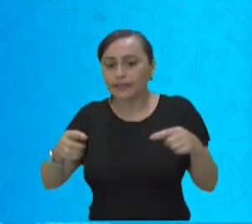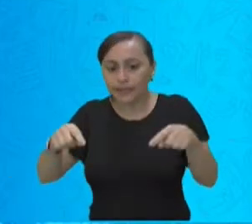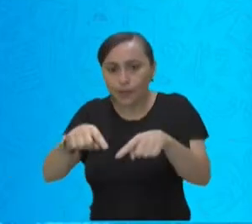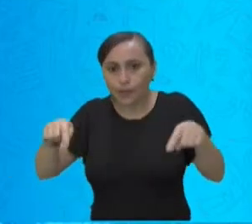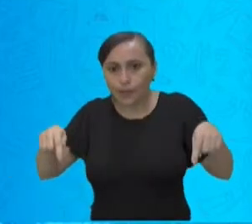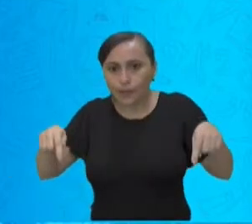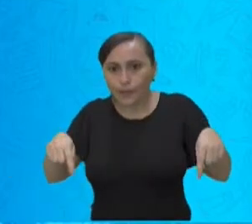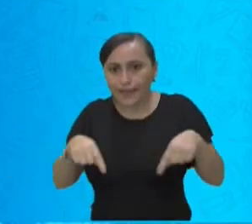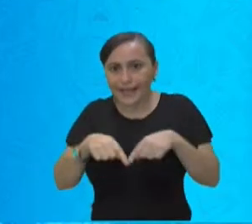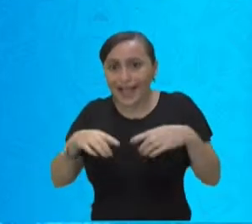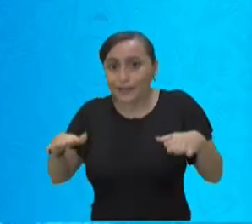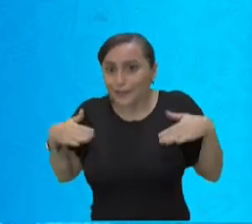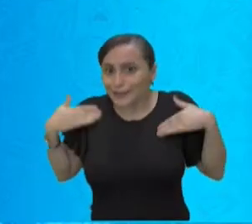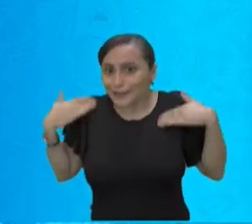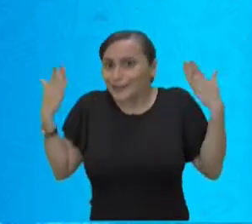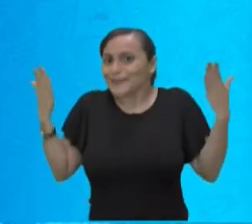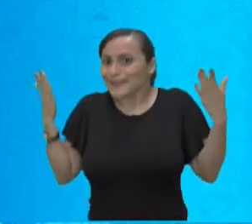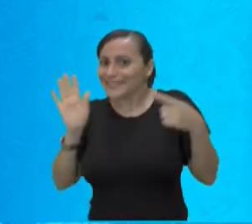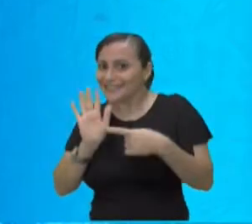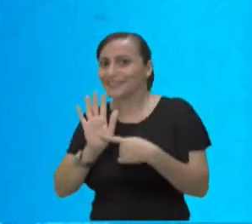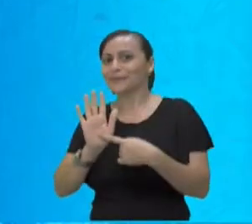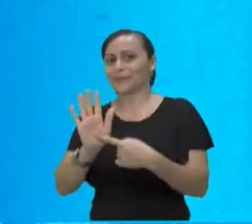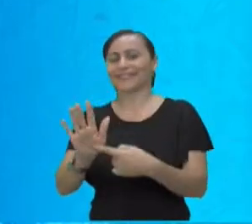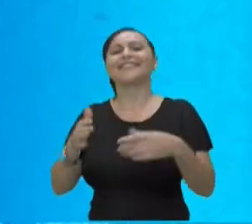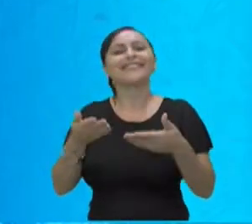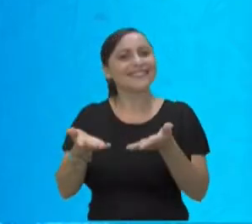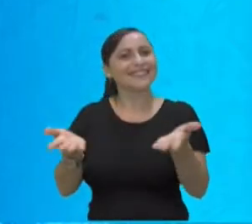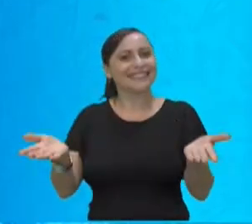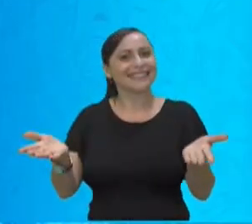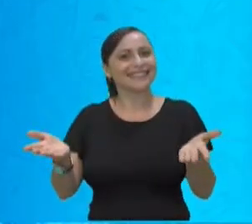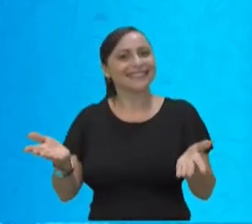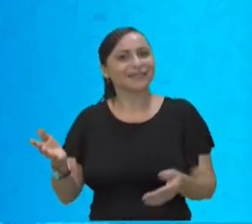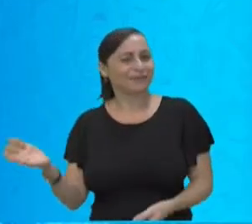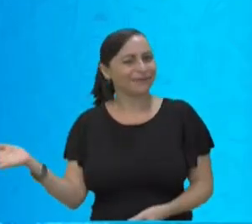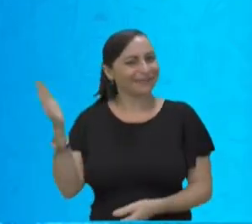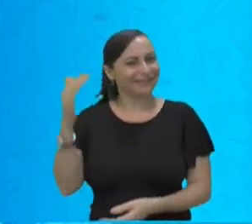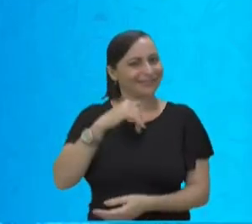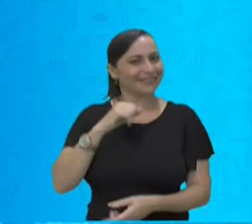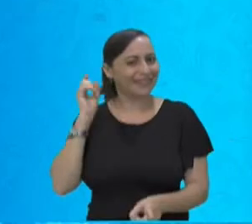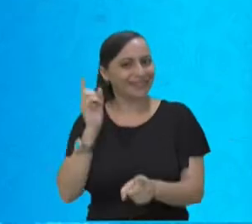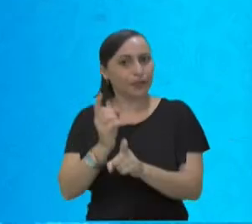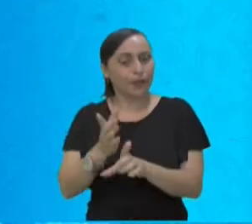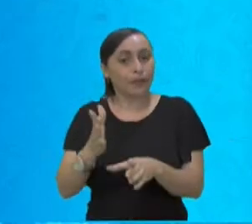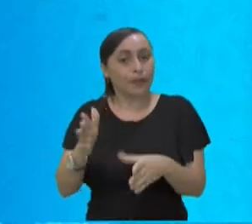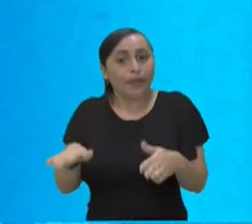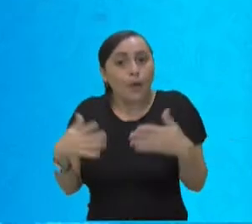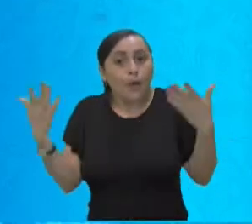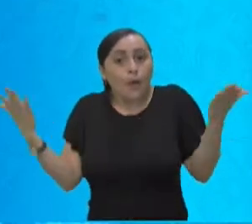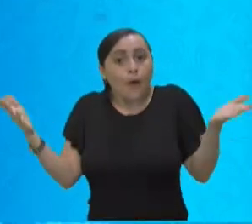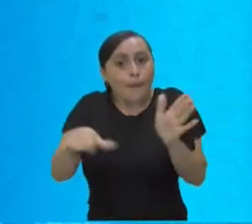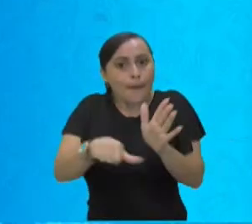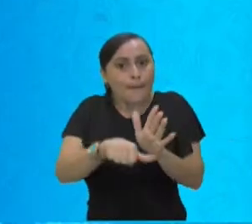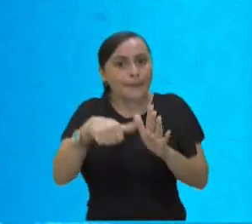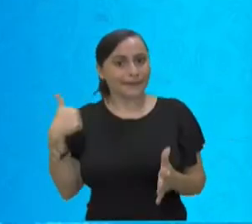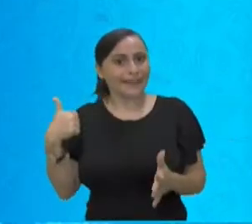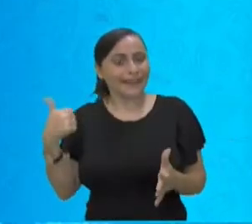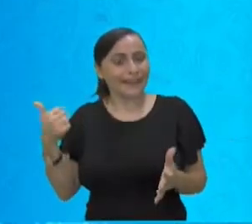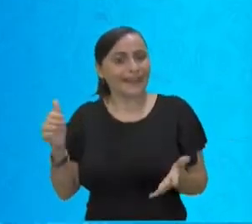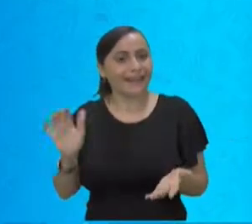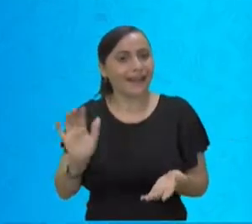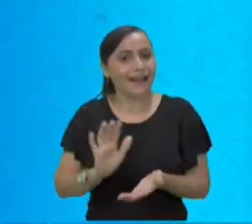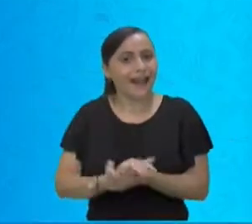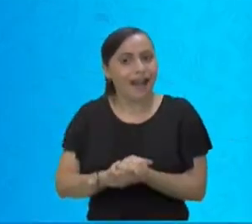aqui com uma surpresa para mostrar para vocês vamos descobrir qual vai ter nossa primeira surpresa